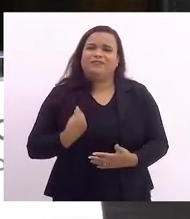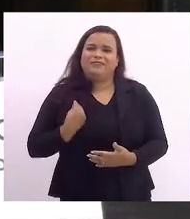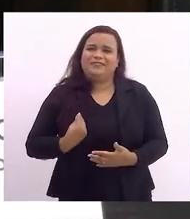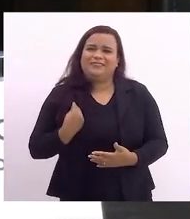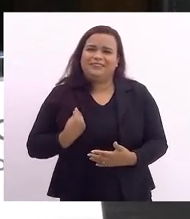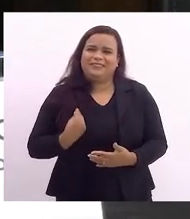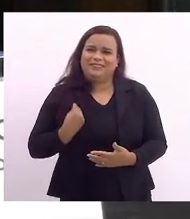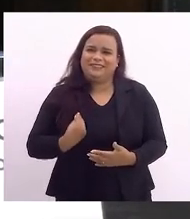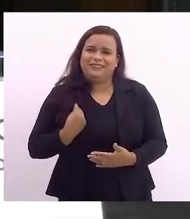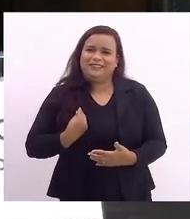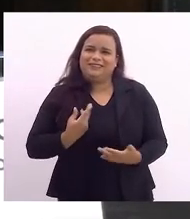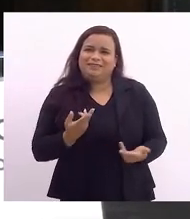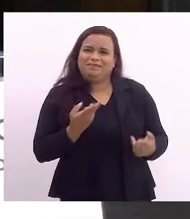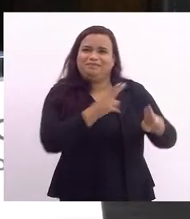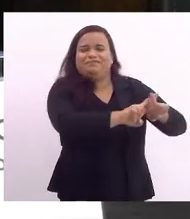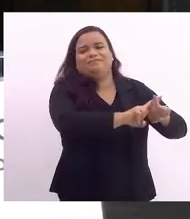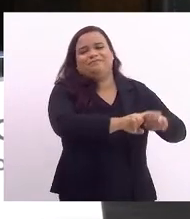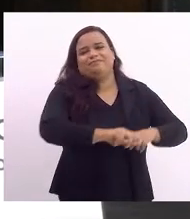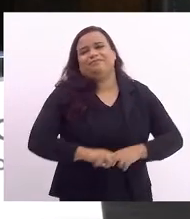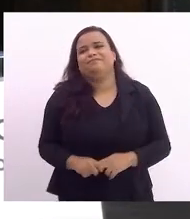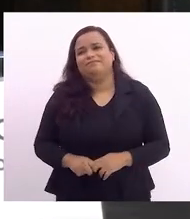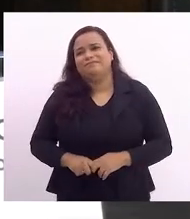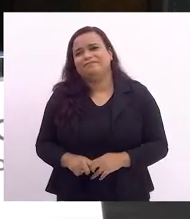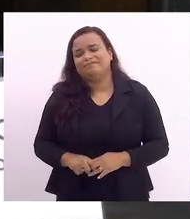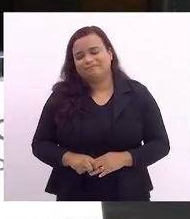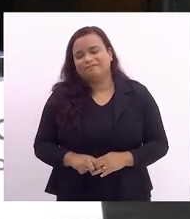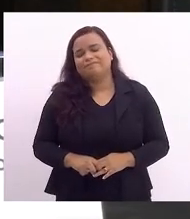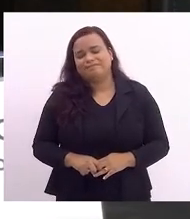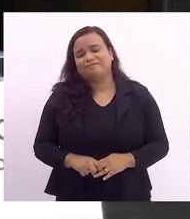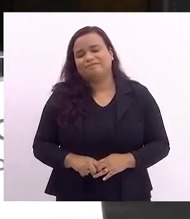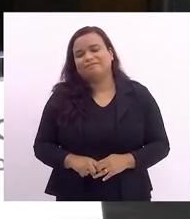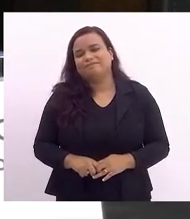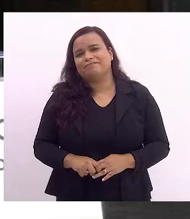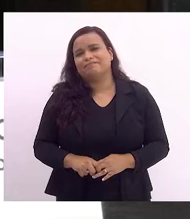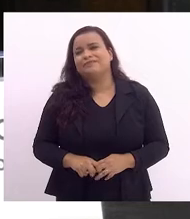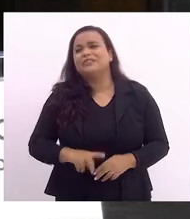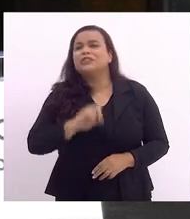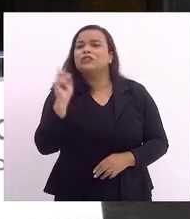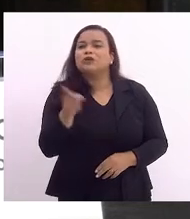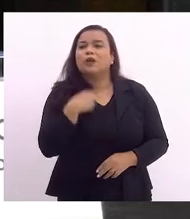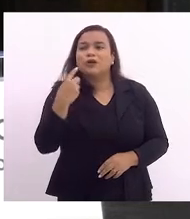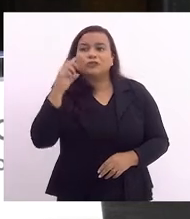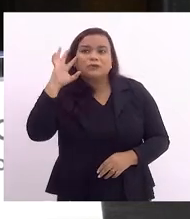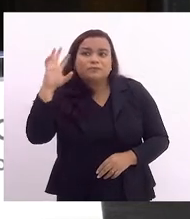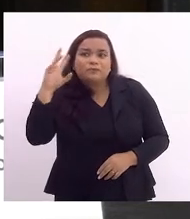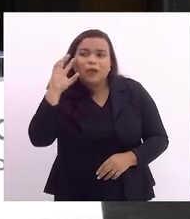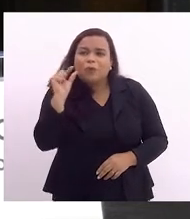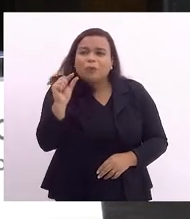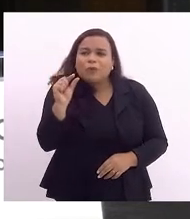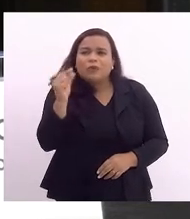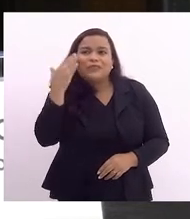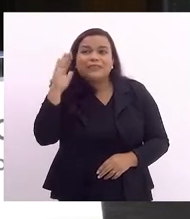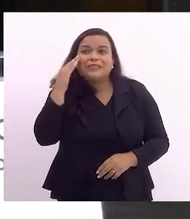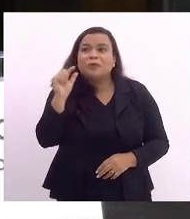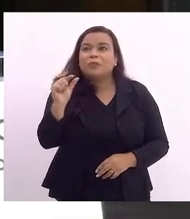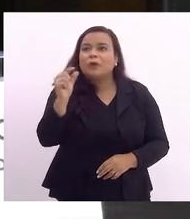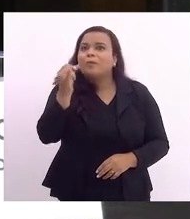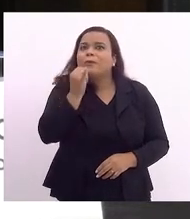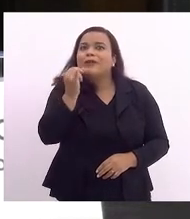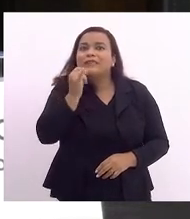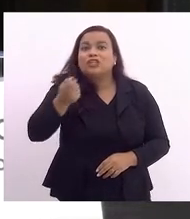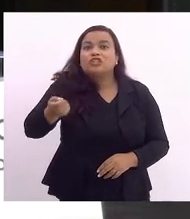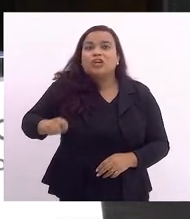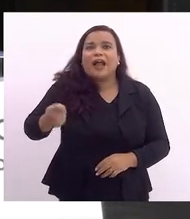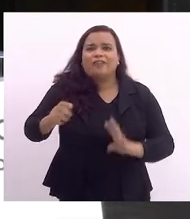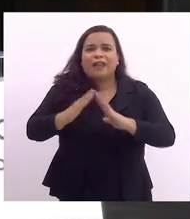fora, né? A gente tem um pouquinho da dimensão quando a gente esquece onde colocou a chave, está trancado,